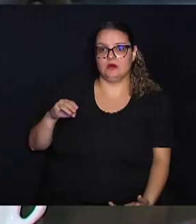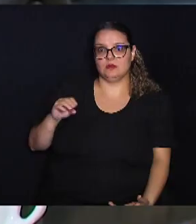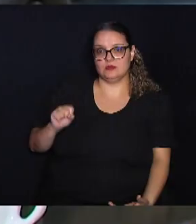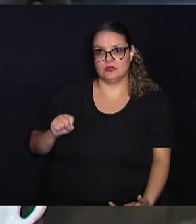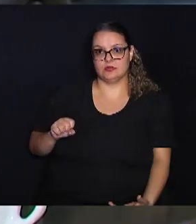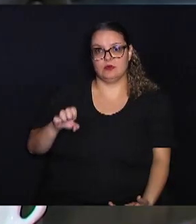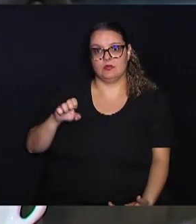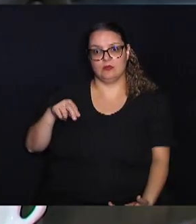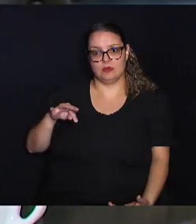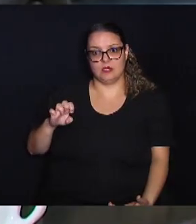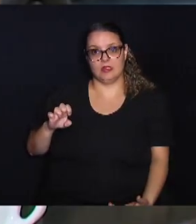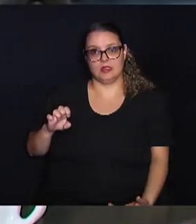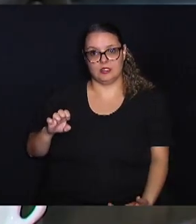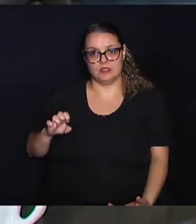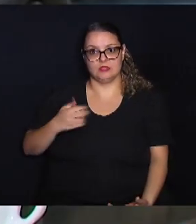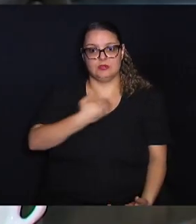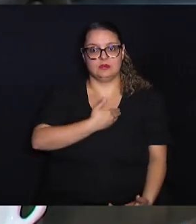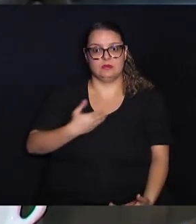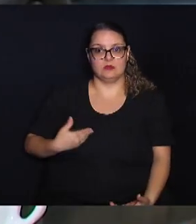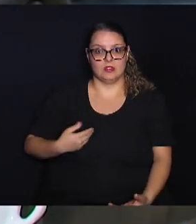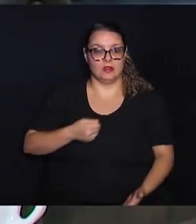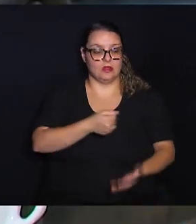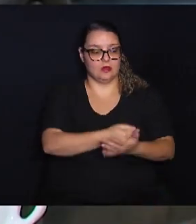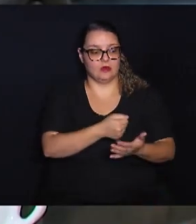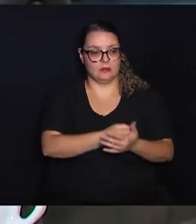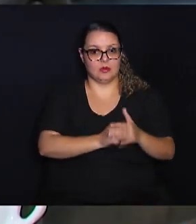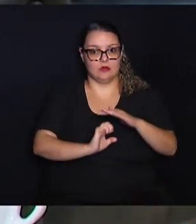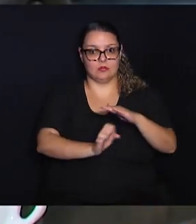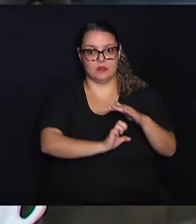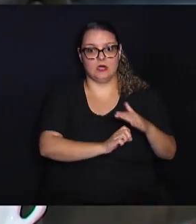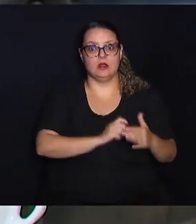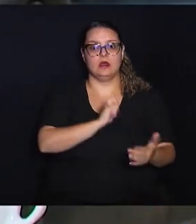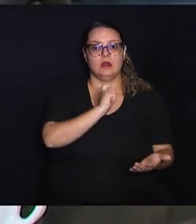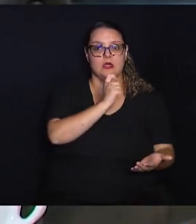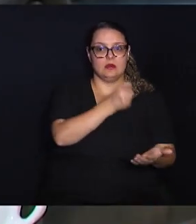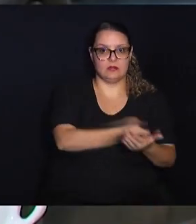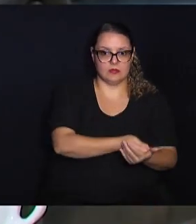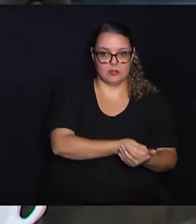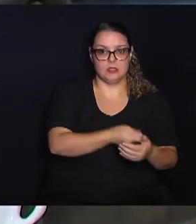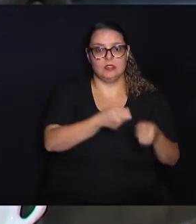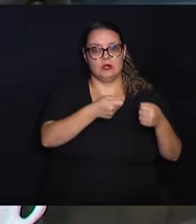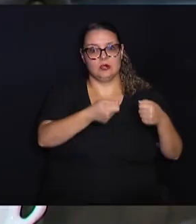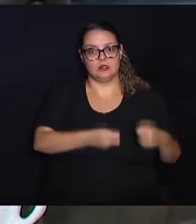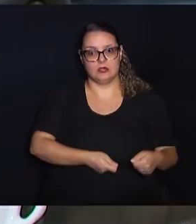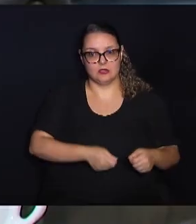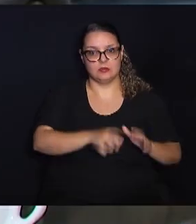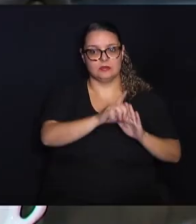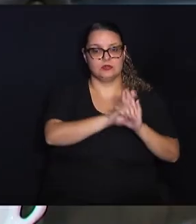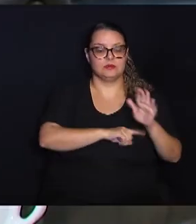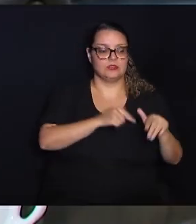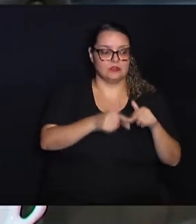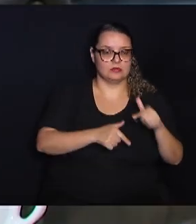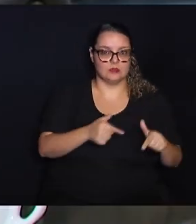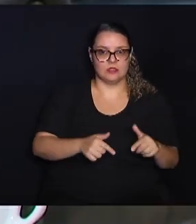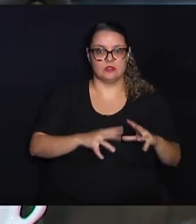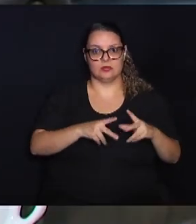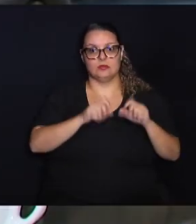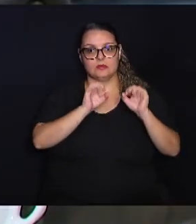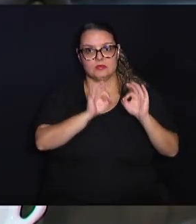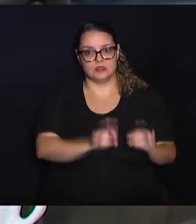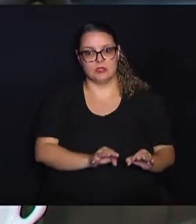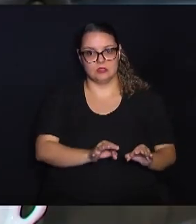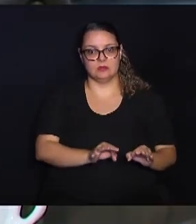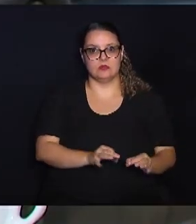invés de recepcionar, a obrigação é da empresa. Tá. Ela é que paga, que garante os direitos trabalhistas, né? Mas